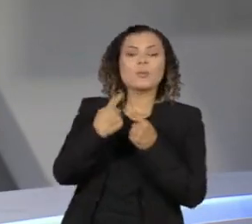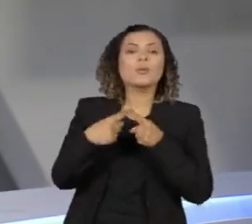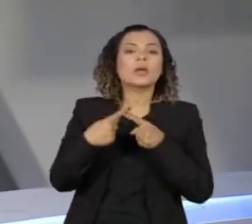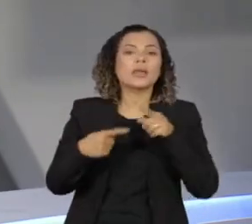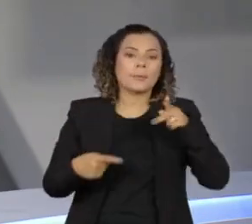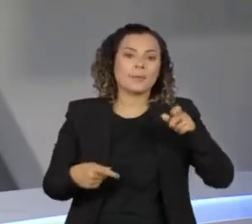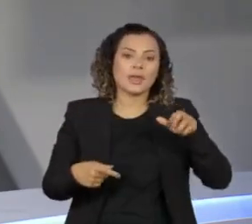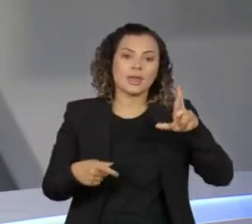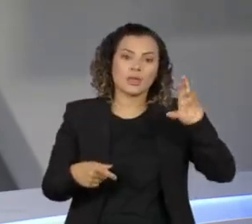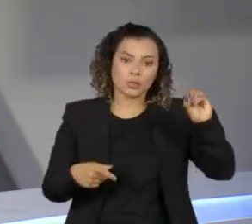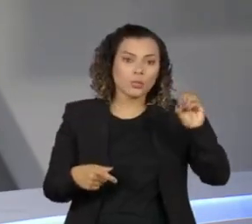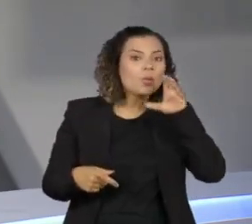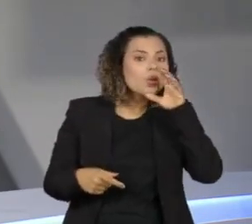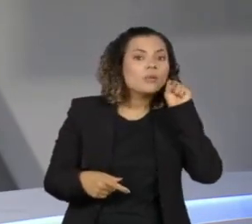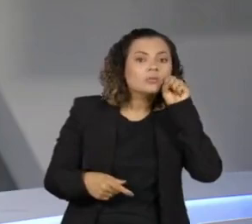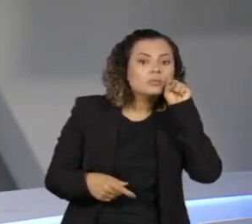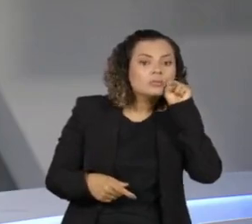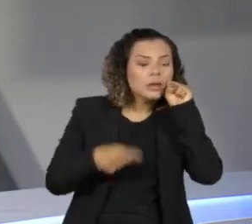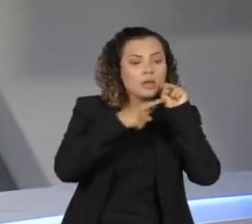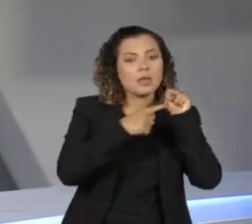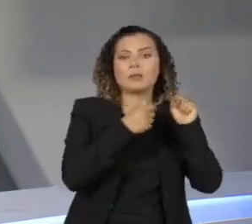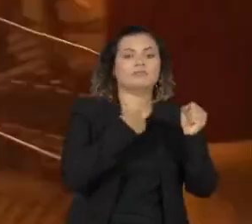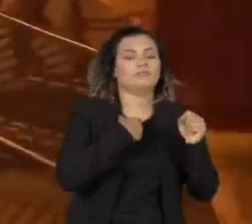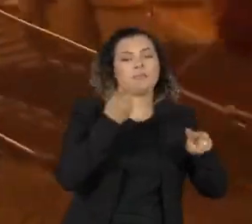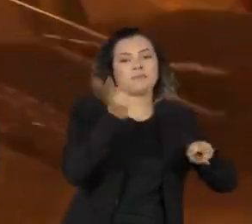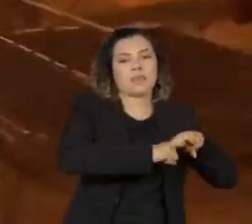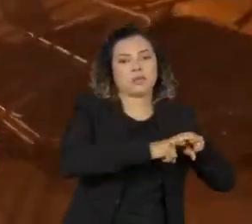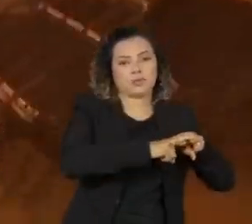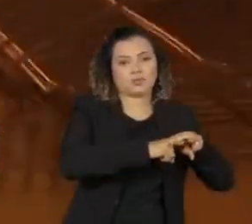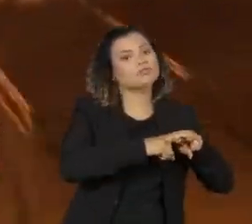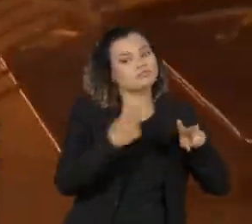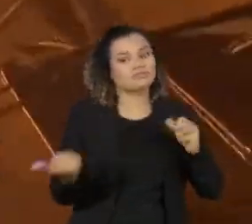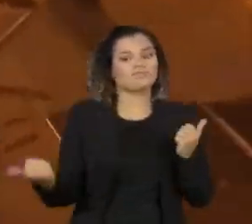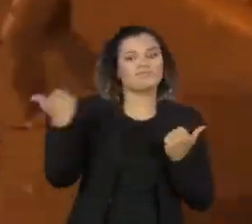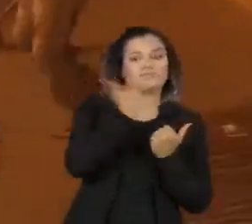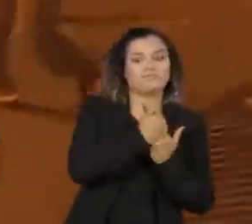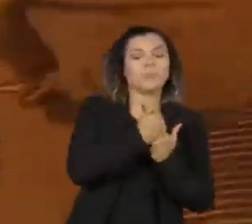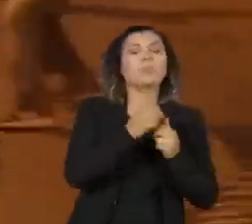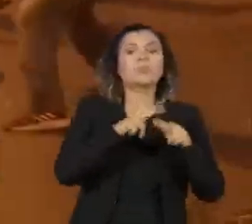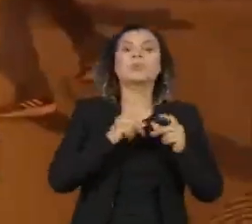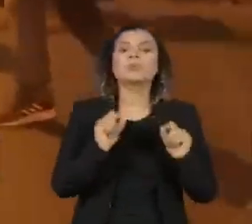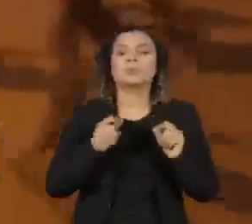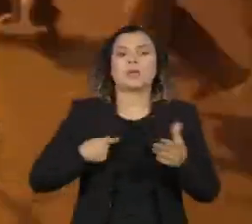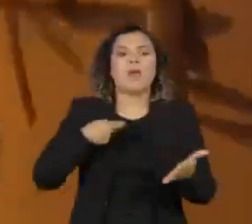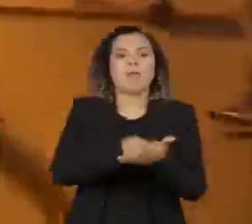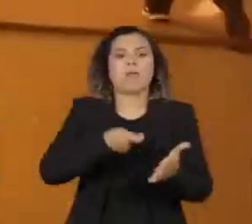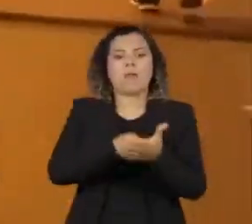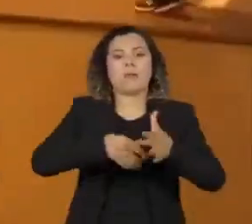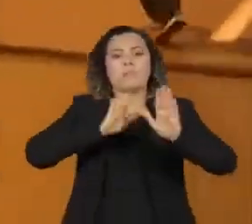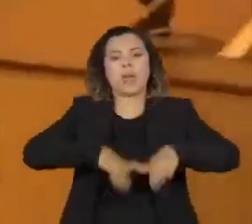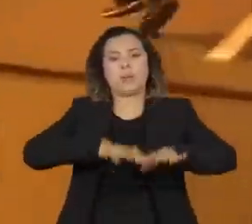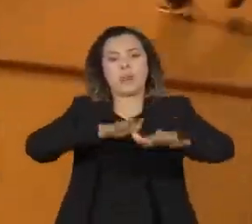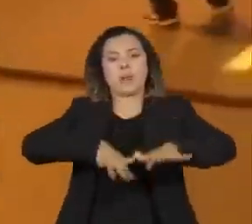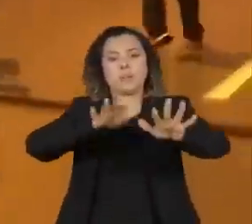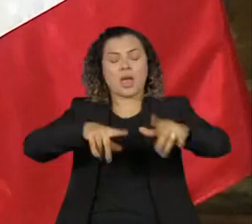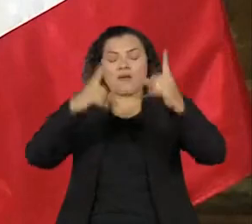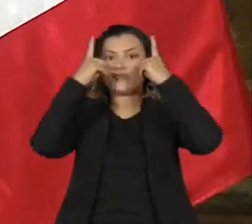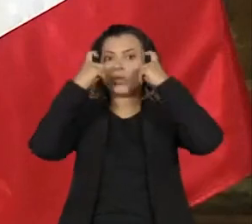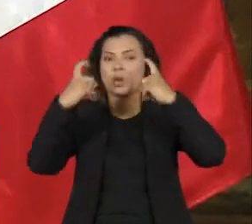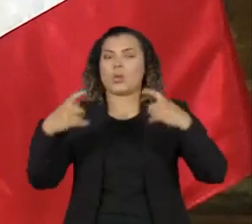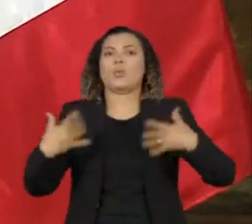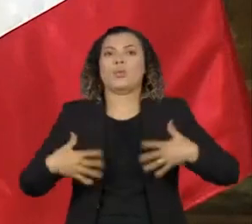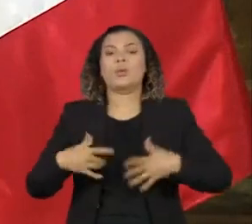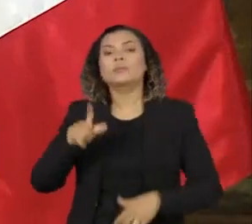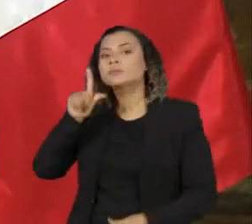antecipar as eleições para abril de 2024 pressionada por protestos que se tornaram violentos